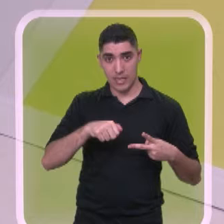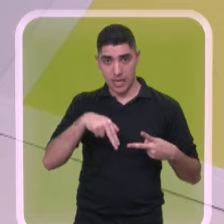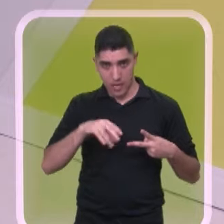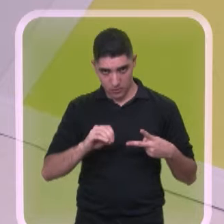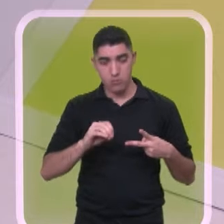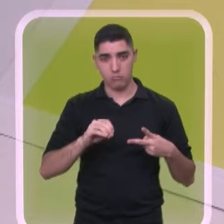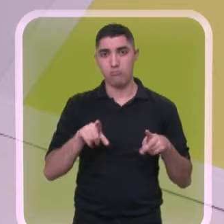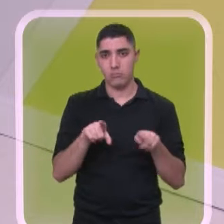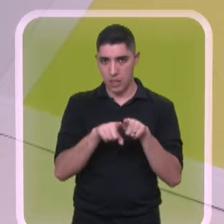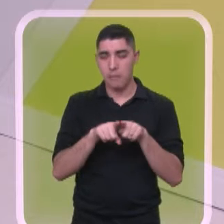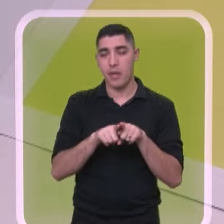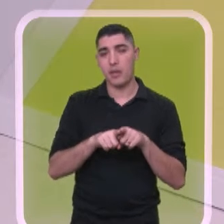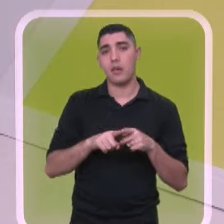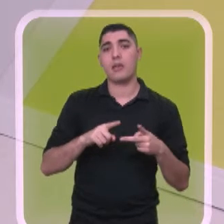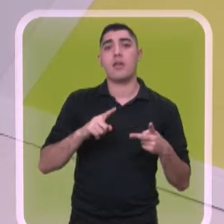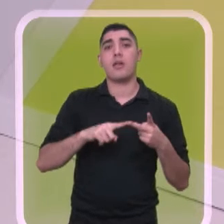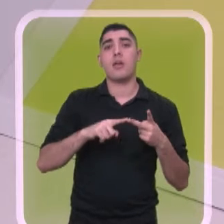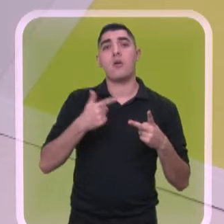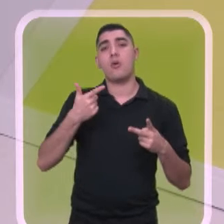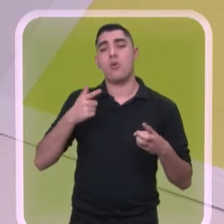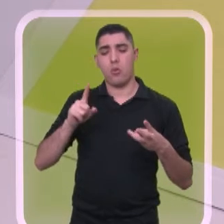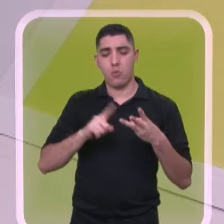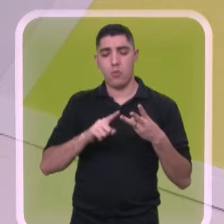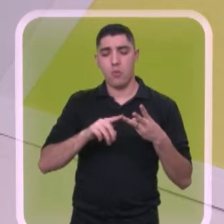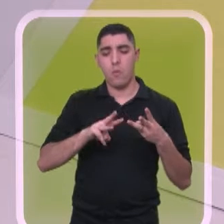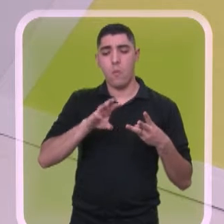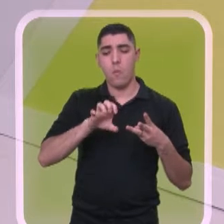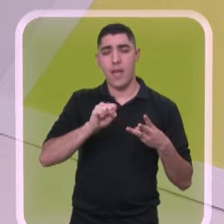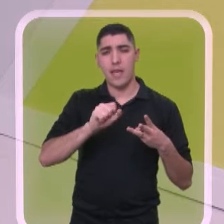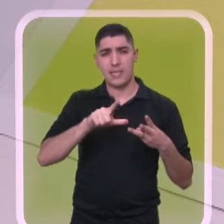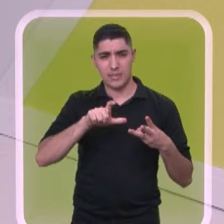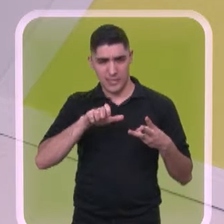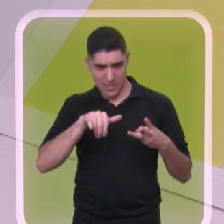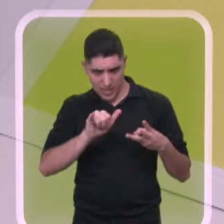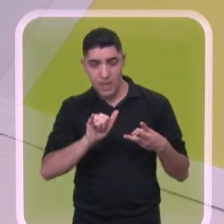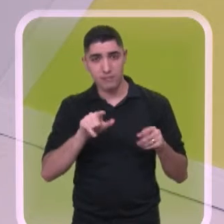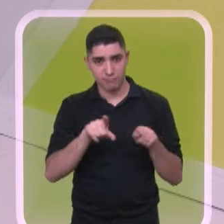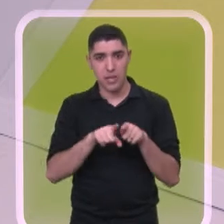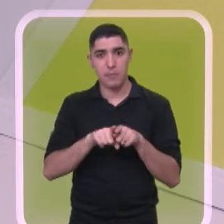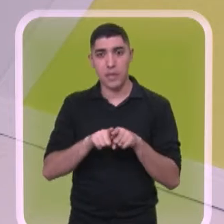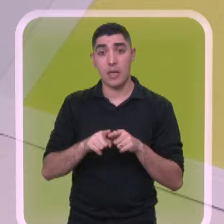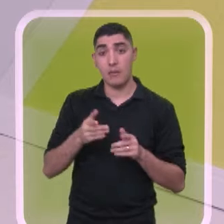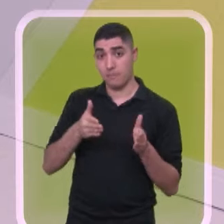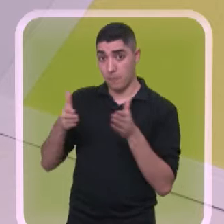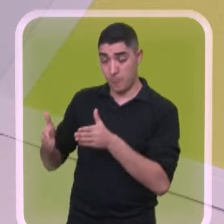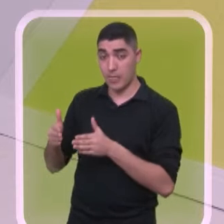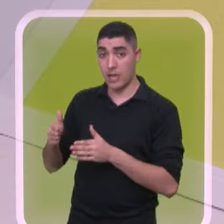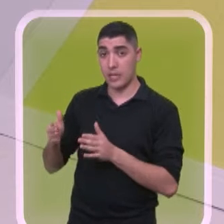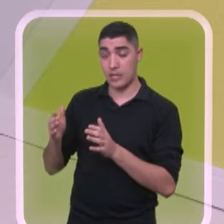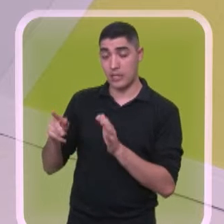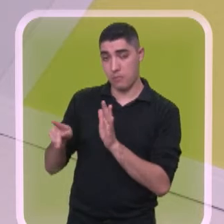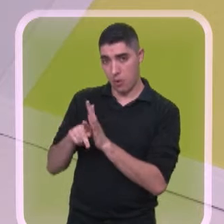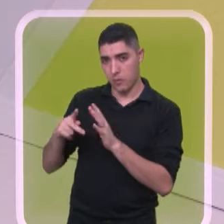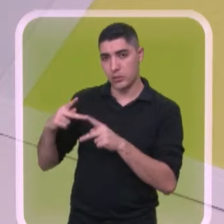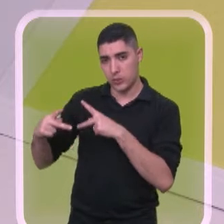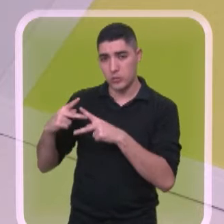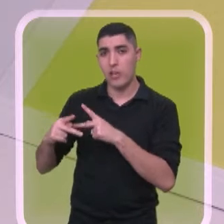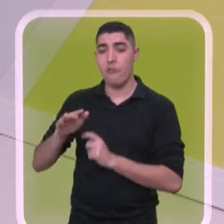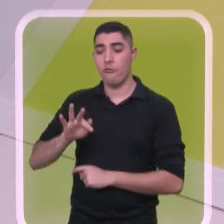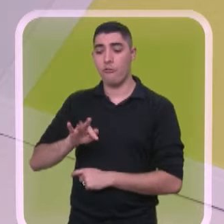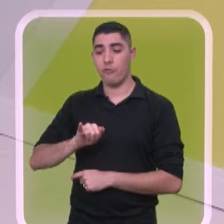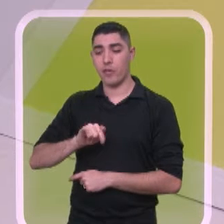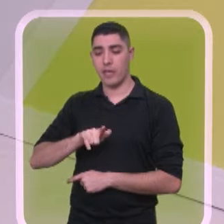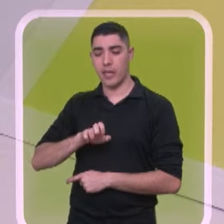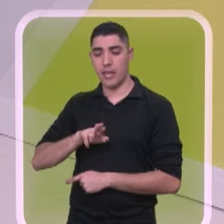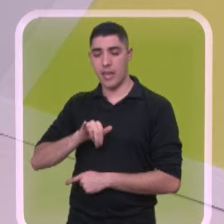6 assistências, e o Wesley Senna, 16 pontos, 3 rebotes e 2 assistências. Pelo lado do São José, o Figueiredo, 16 pontos,